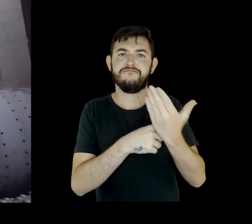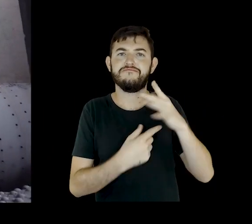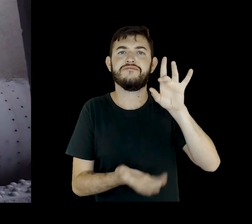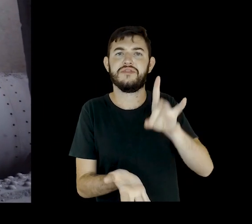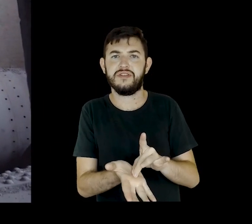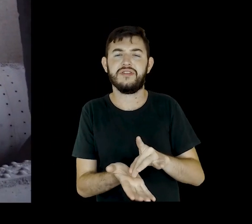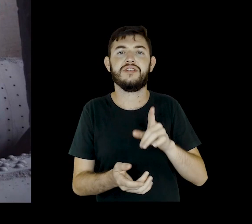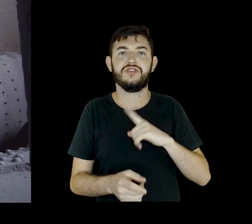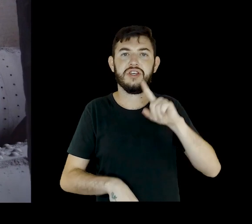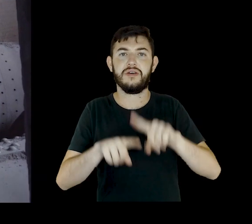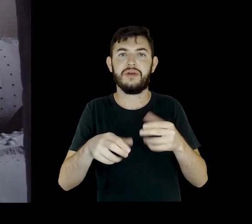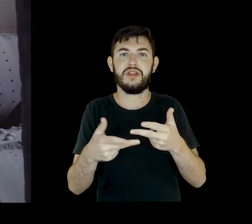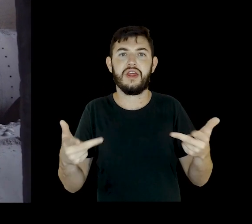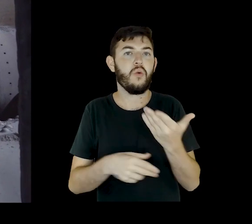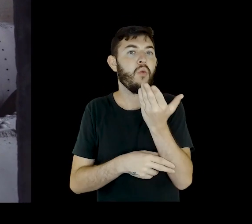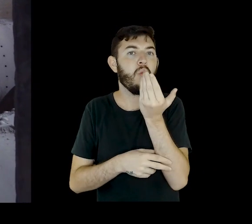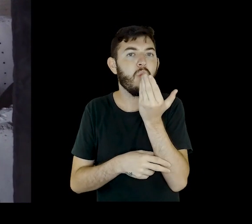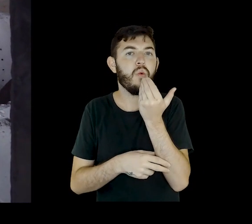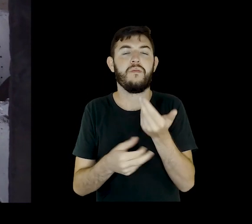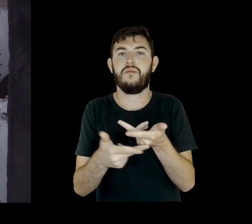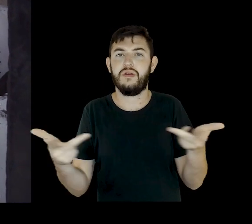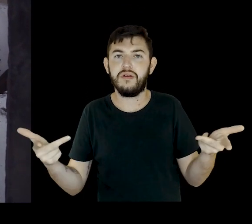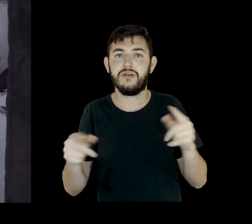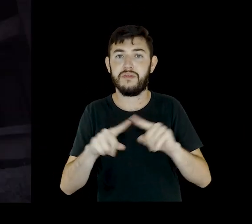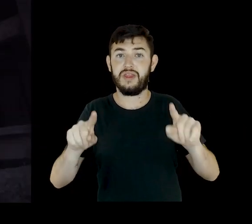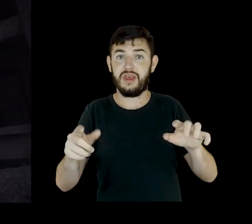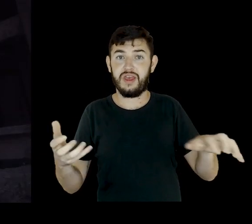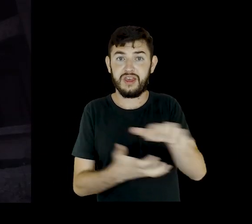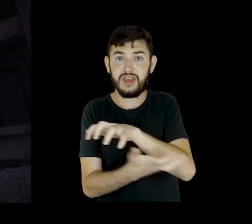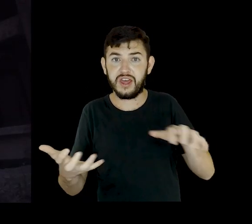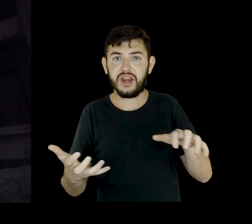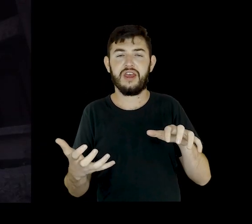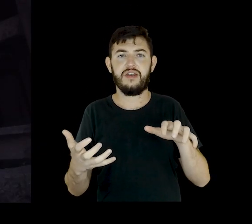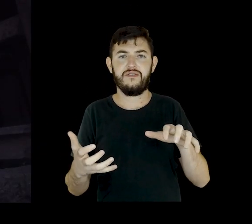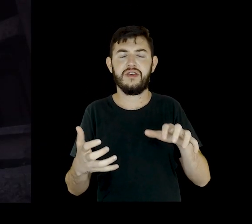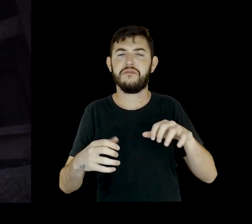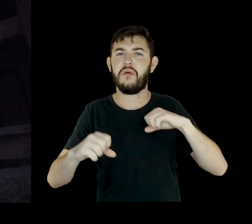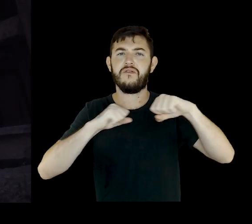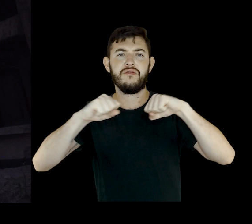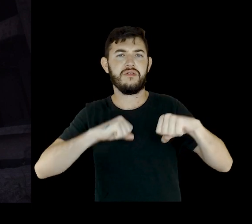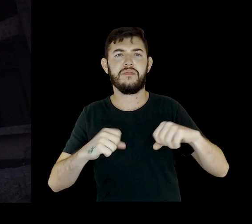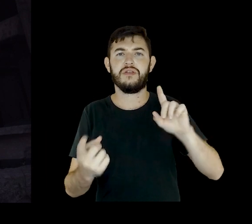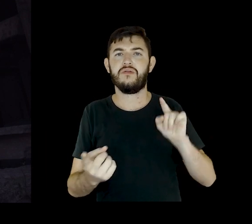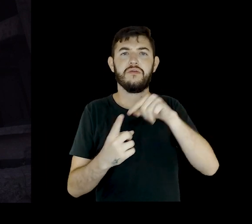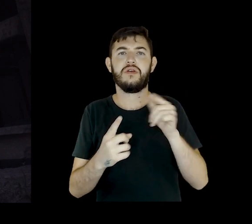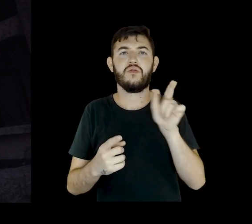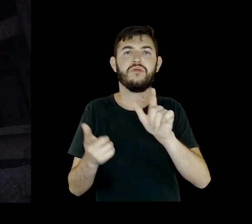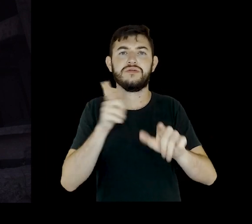né? Mantimento, furar a greve, eu não pensei de furar, porque sempre eu queria andar com a cabeça erguida